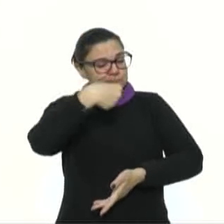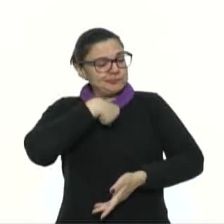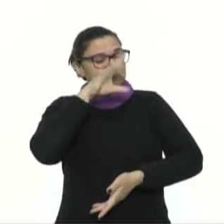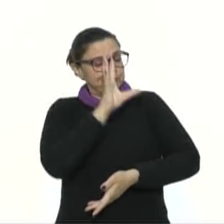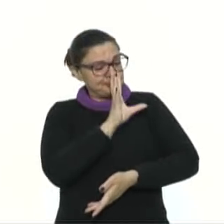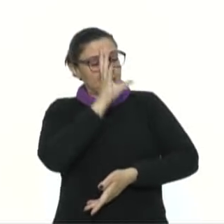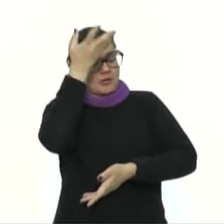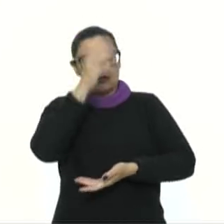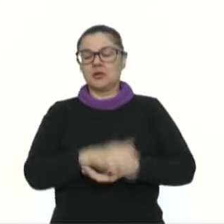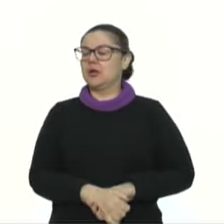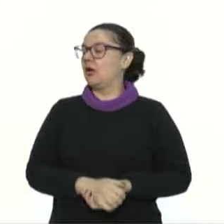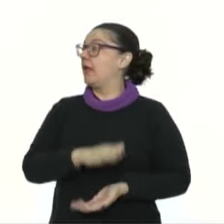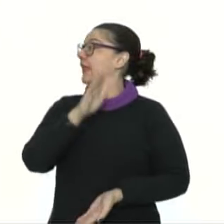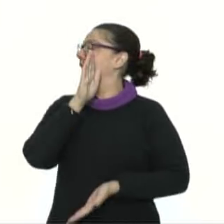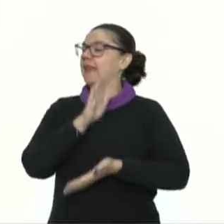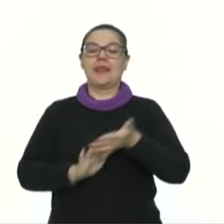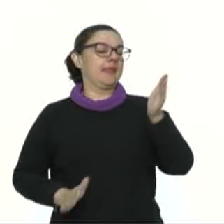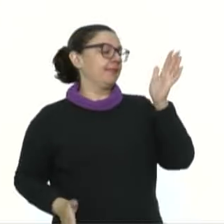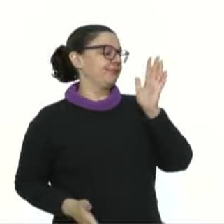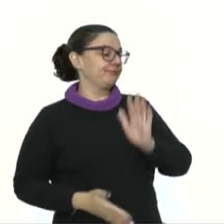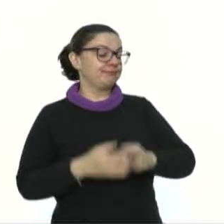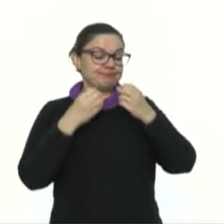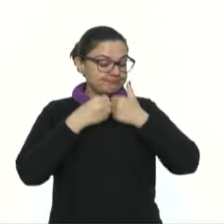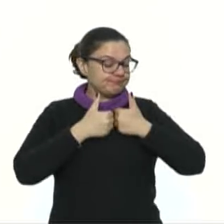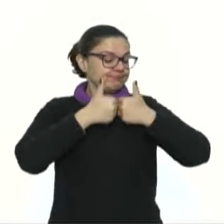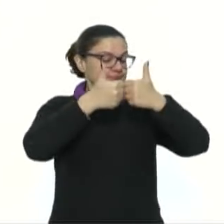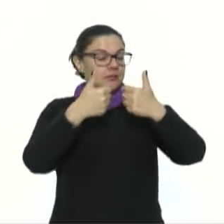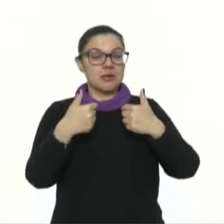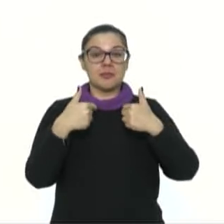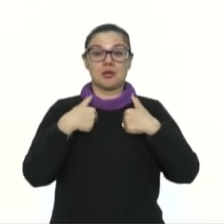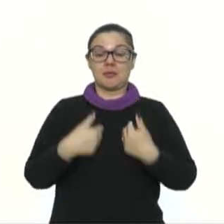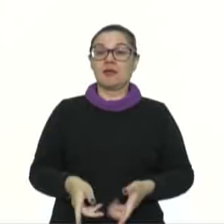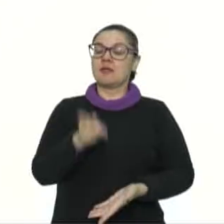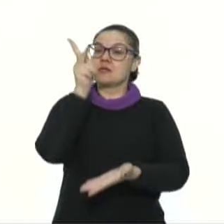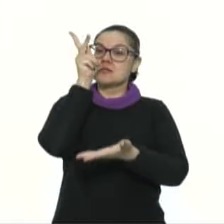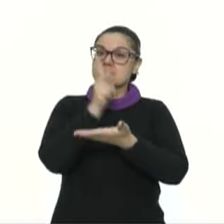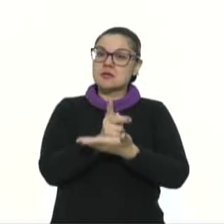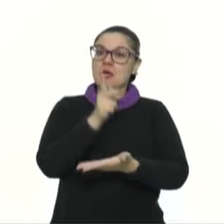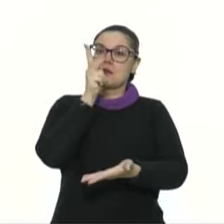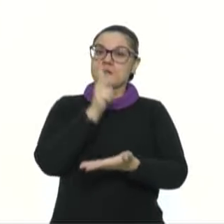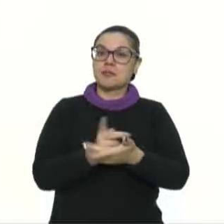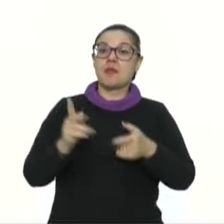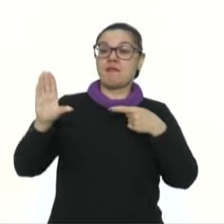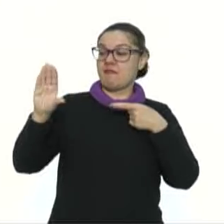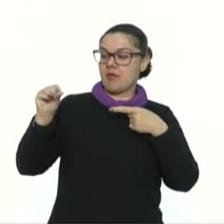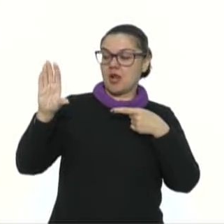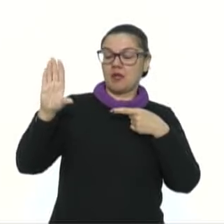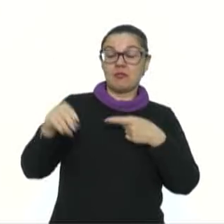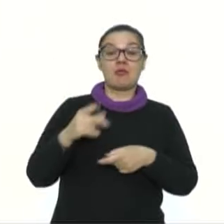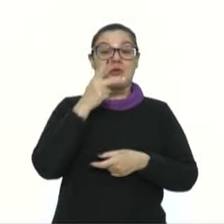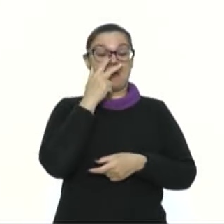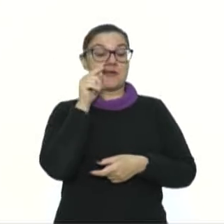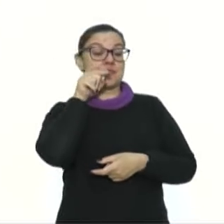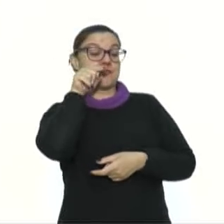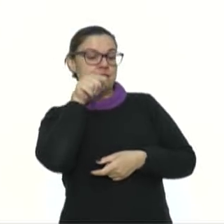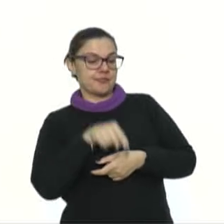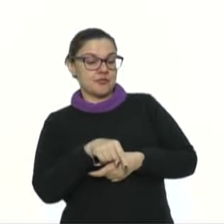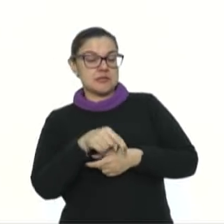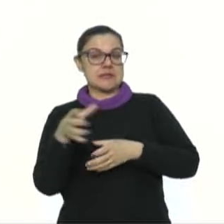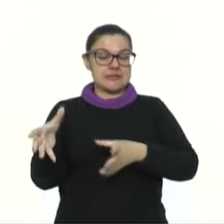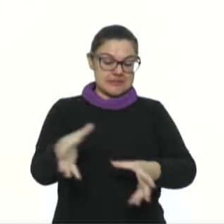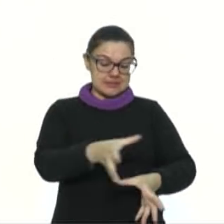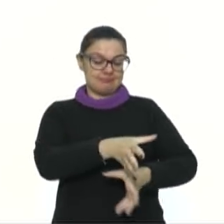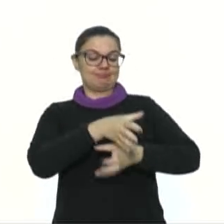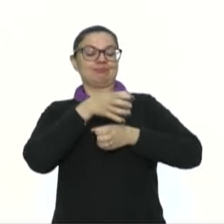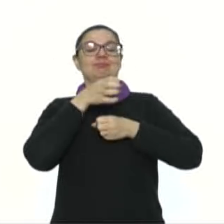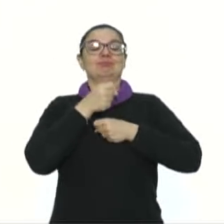ou nada dá certo para mim são frequentes no seu repertório, é possível que você esteja